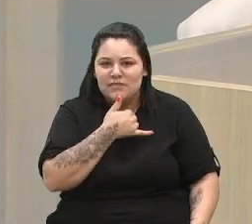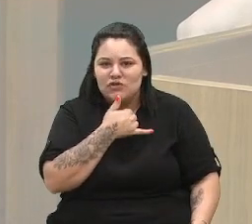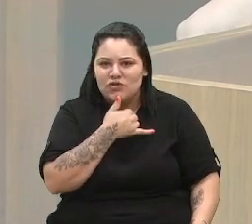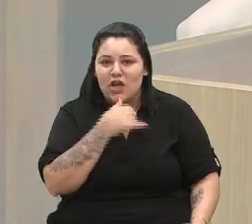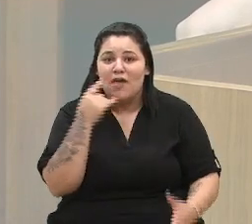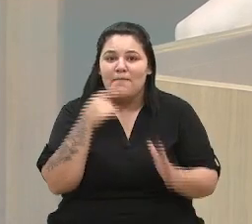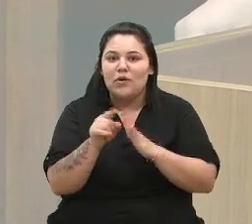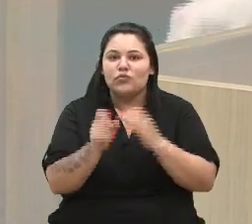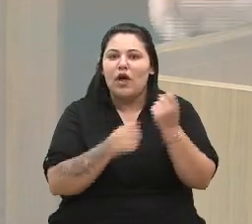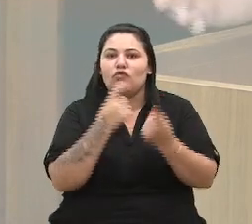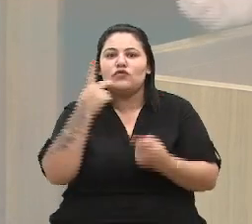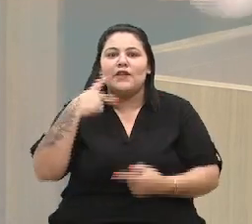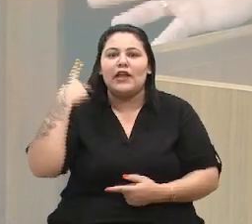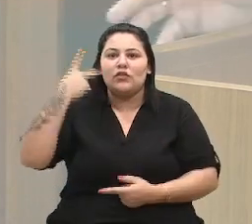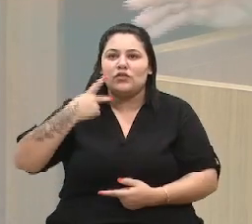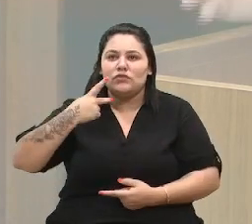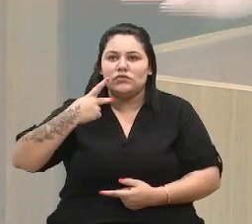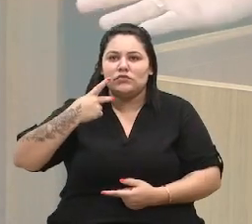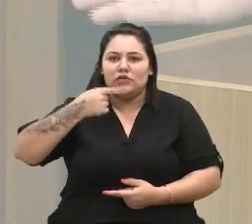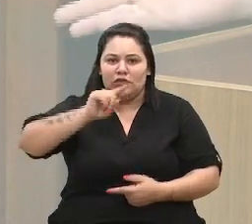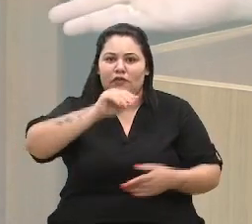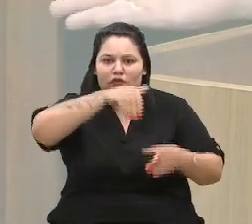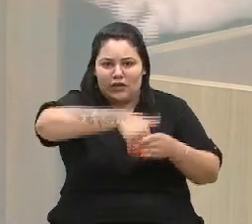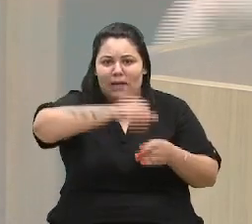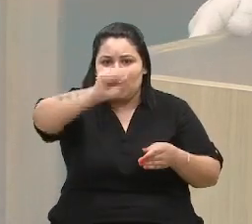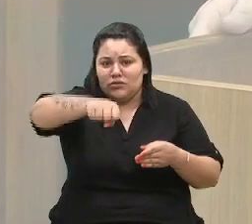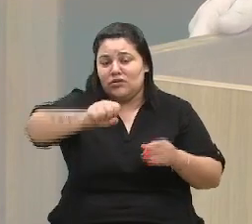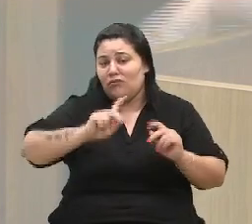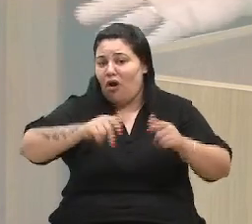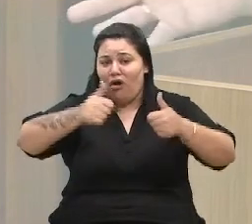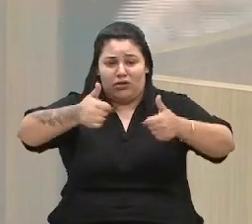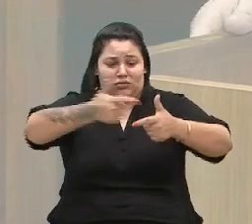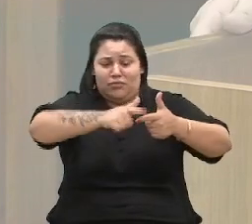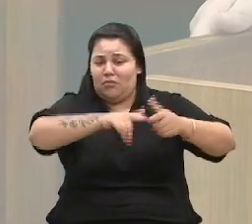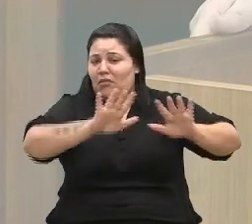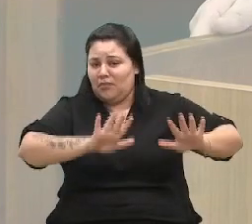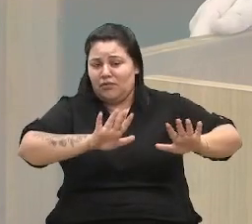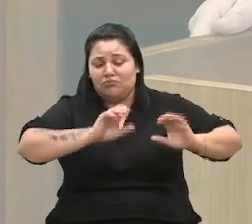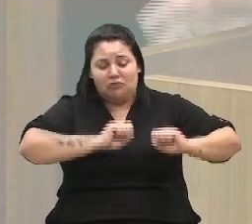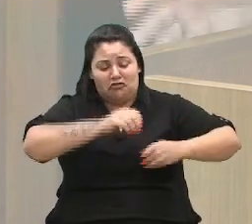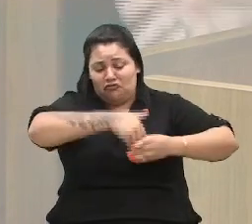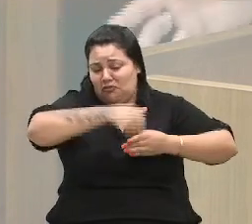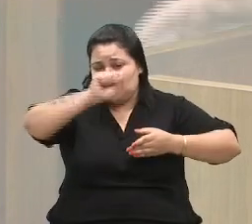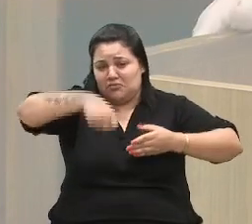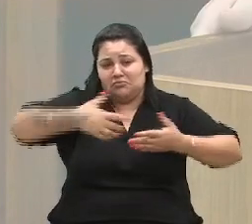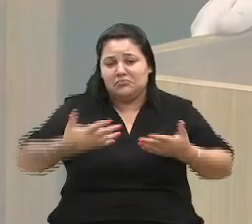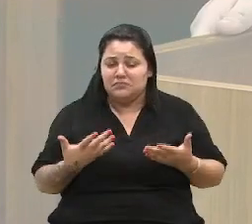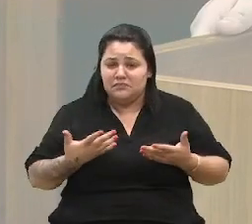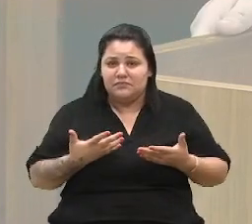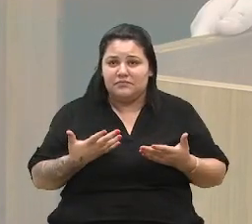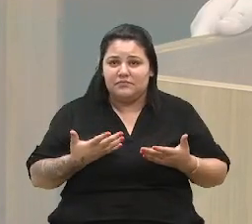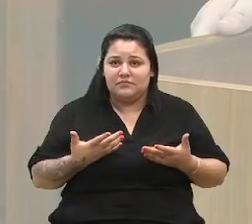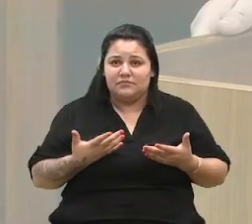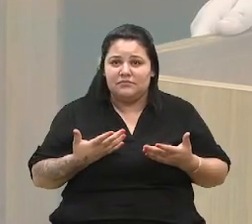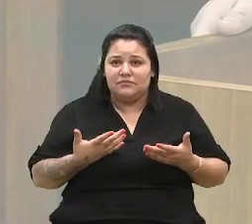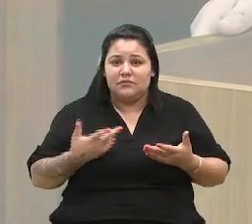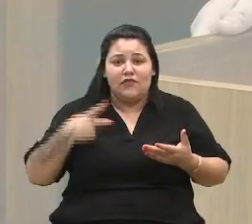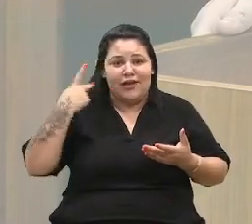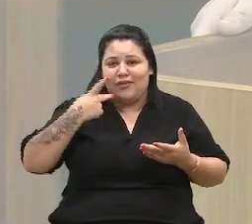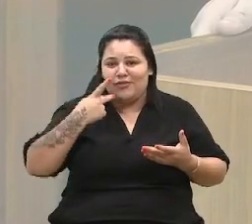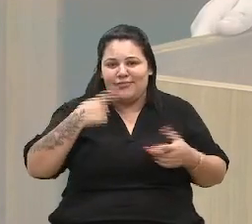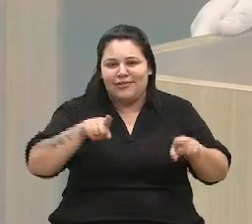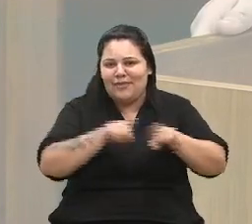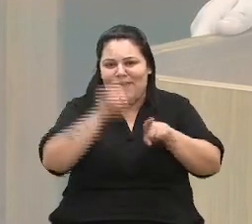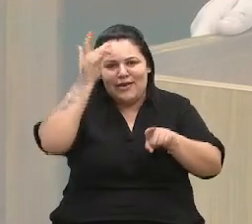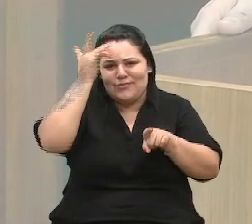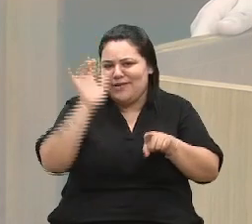para alguns vereadores que vão votar pelo sim e tudo certo, como eu disse antes, não tem problema nenhum. Eles também não sabem. Eles também